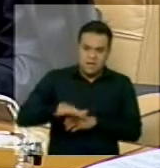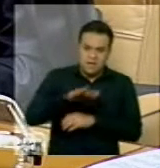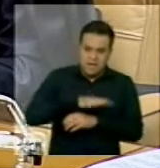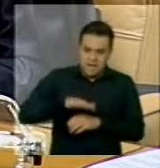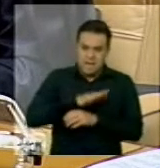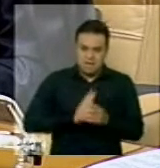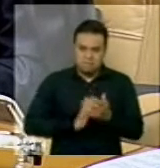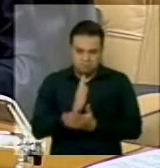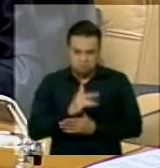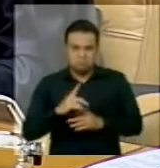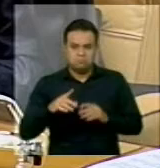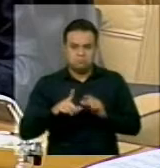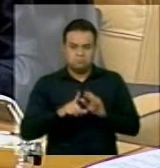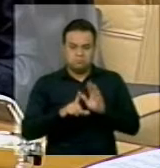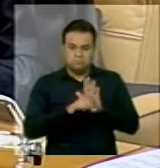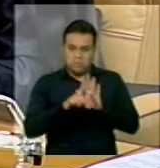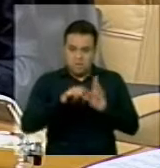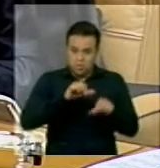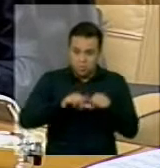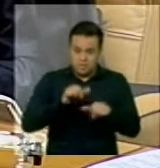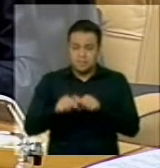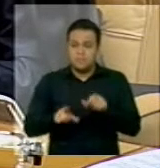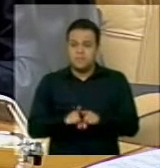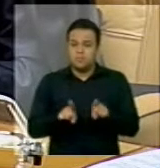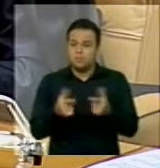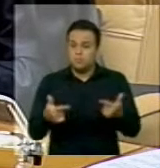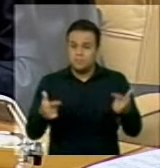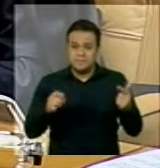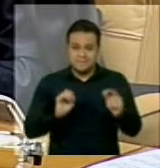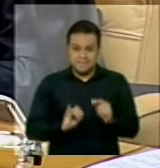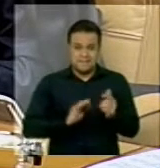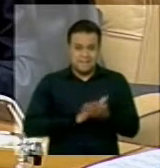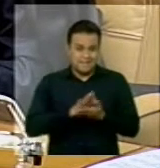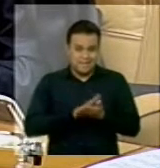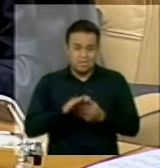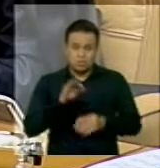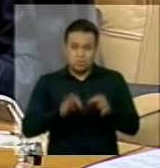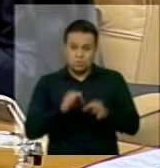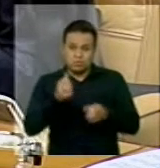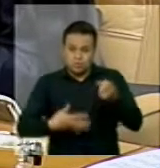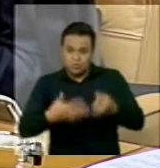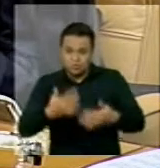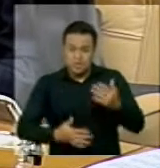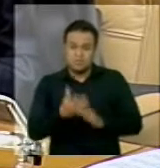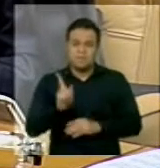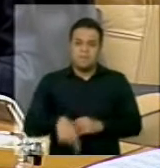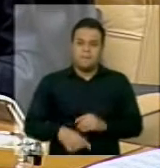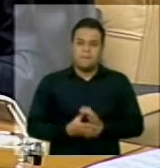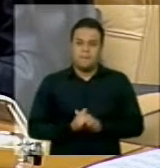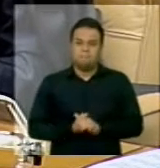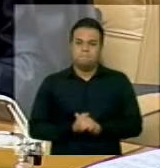de até 4 módulos fiscais, sem qualquer justificativa razoável amparar essa